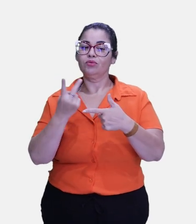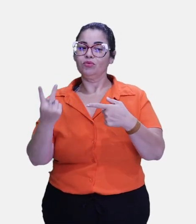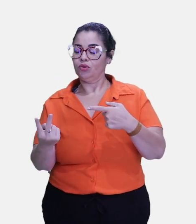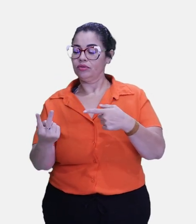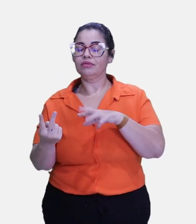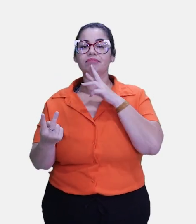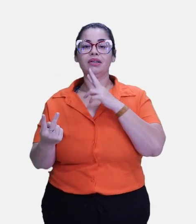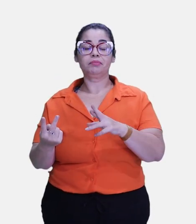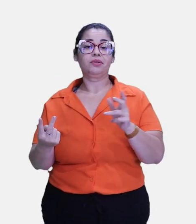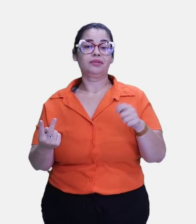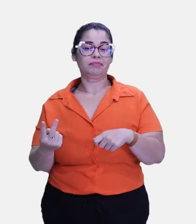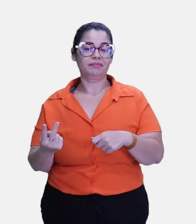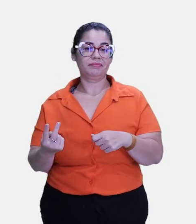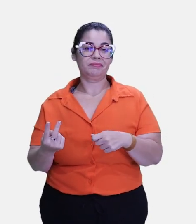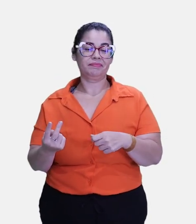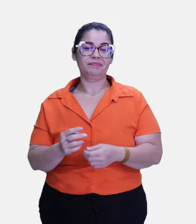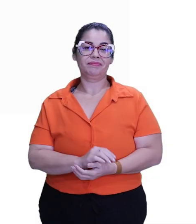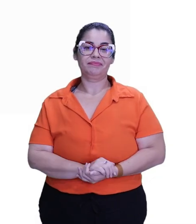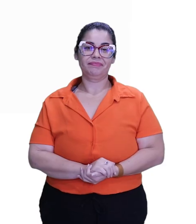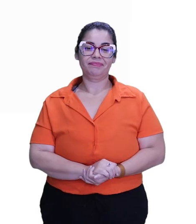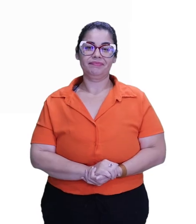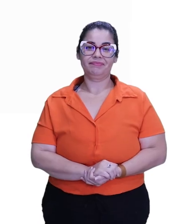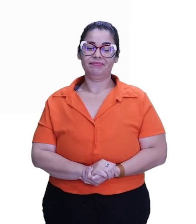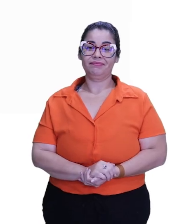2 inteiros como resposta.